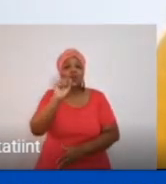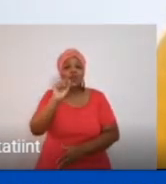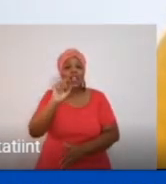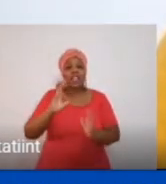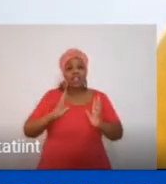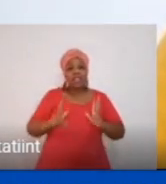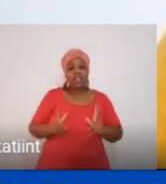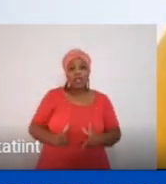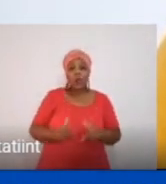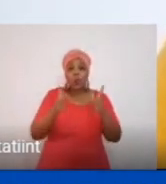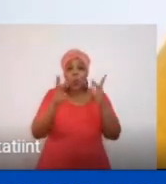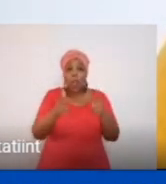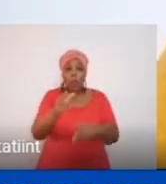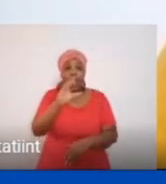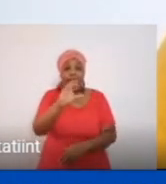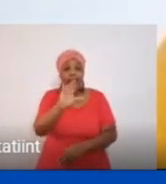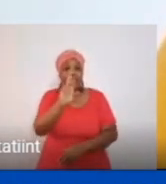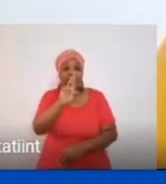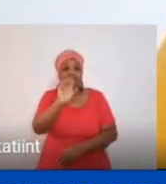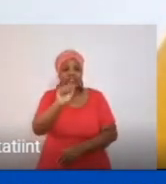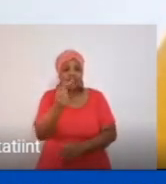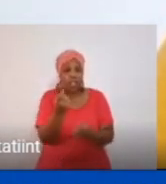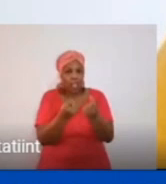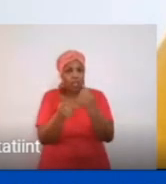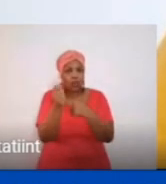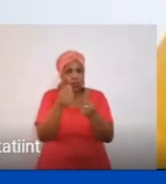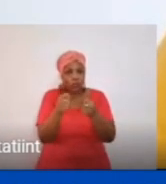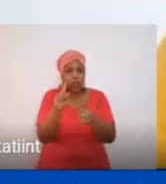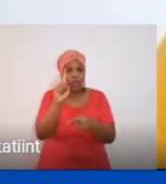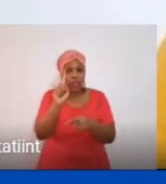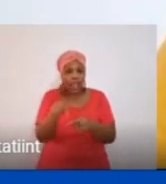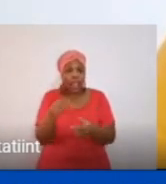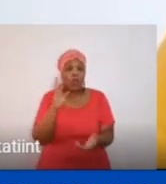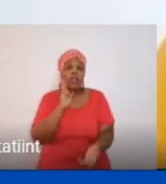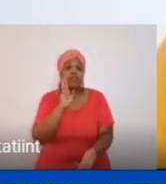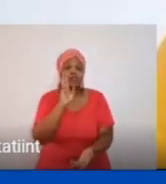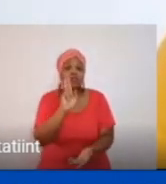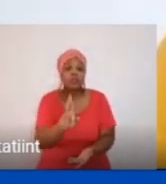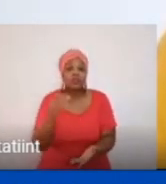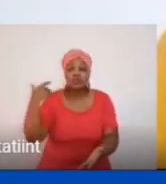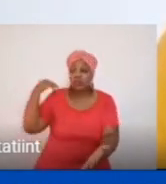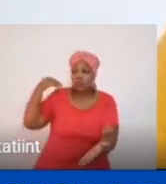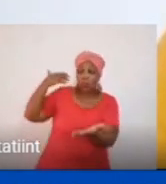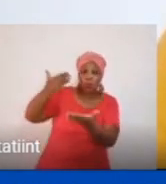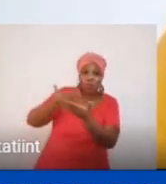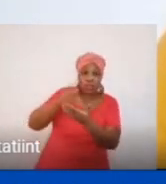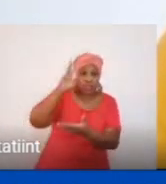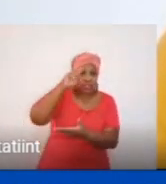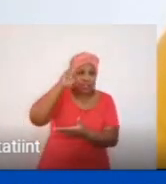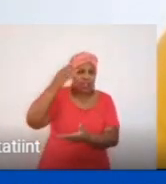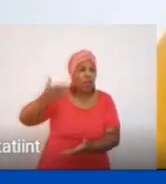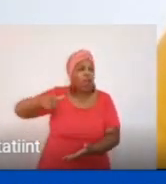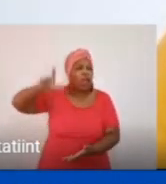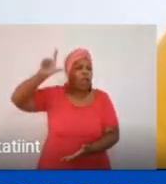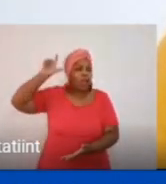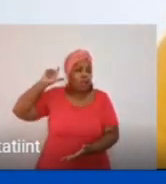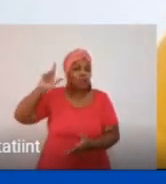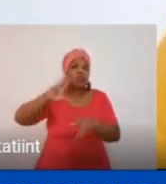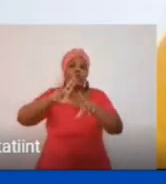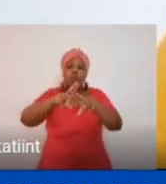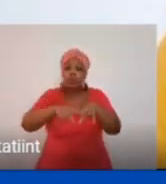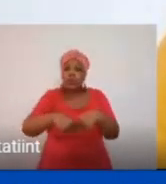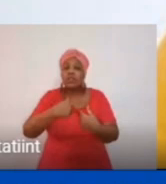crise econômica, elas são resultados de processos históricos anteriores. Então, o Brasil